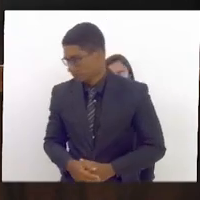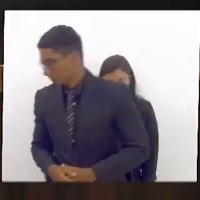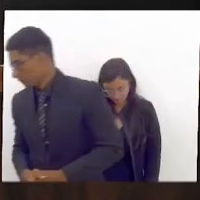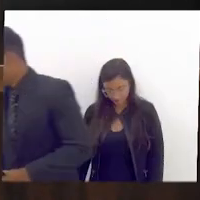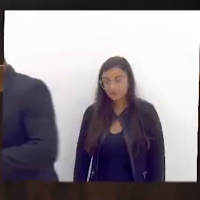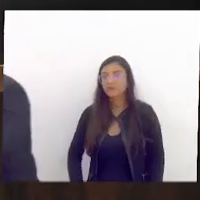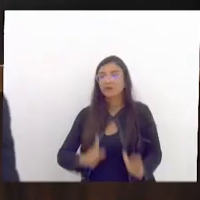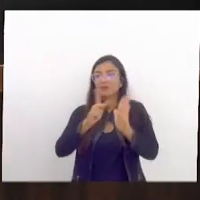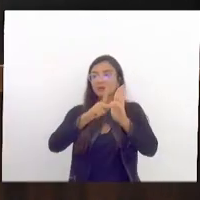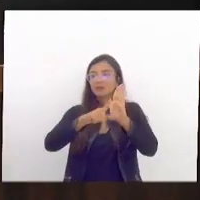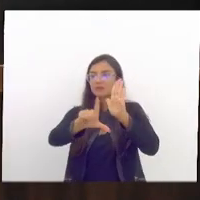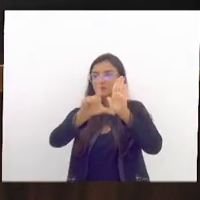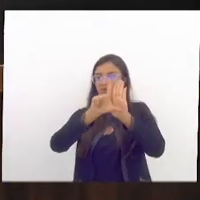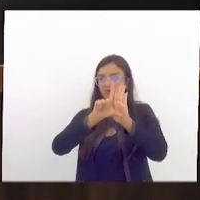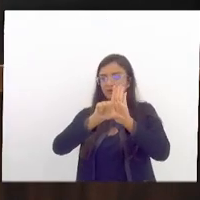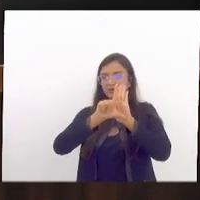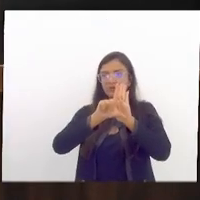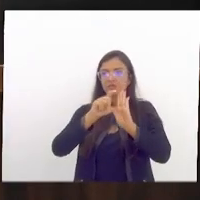Projeto de lei número